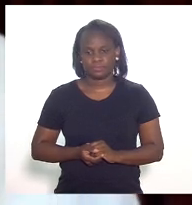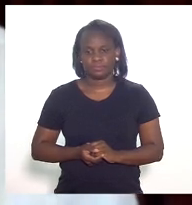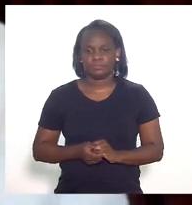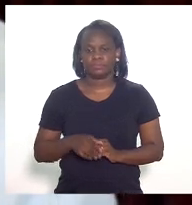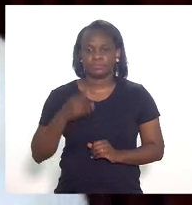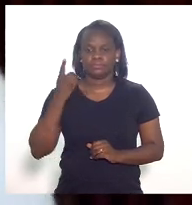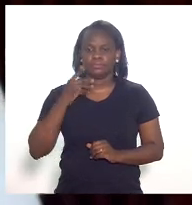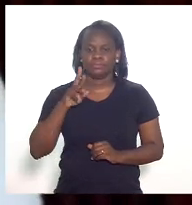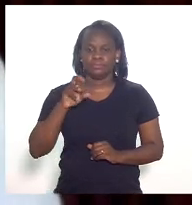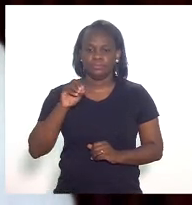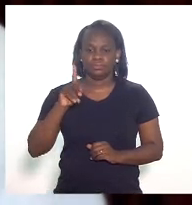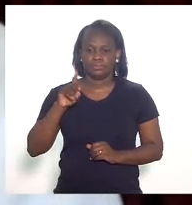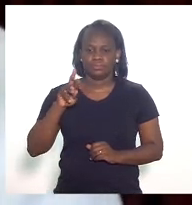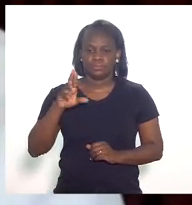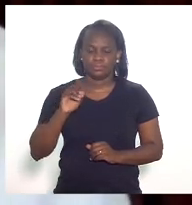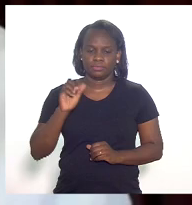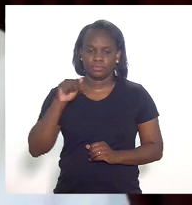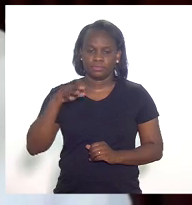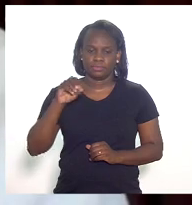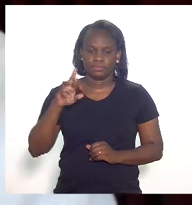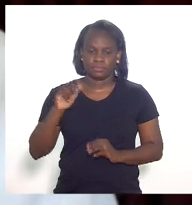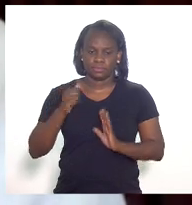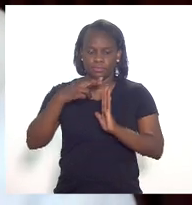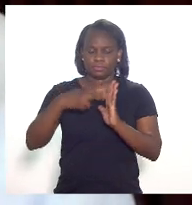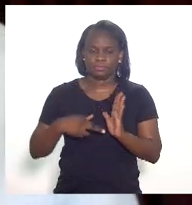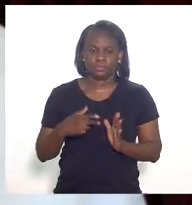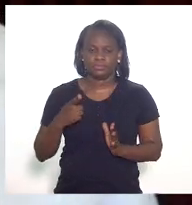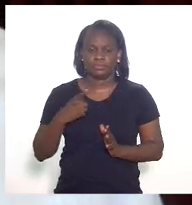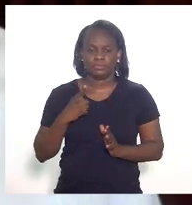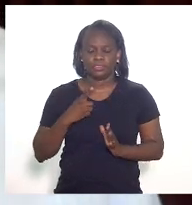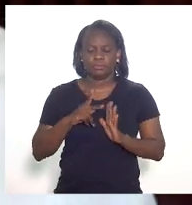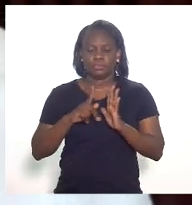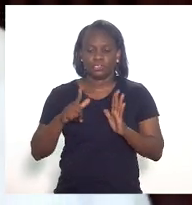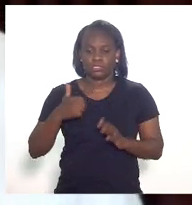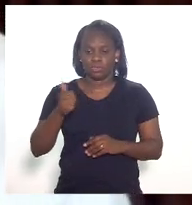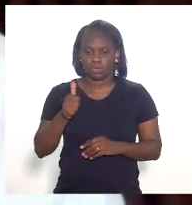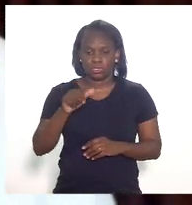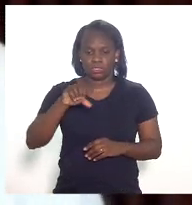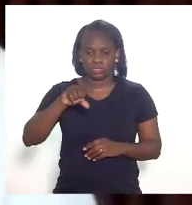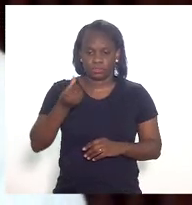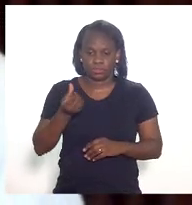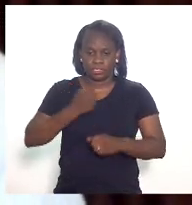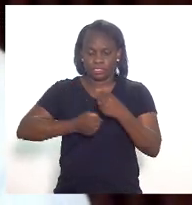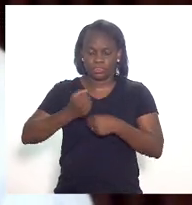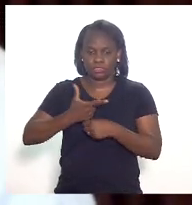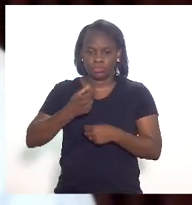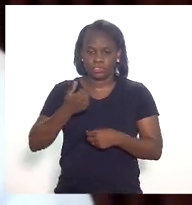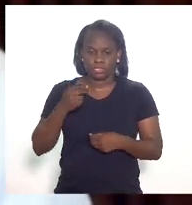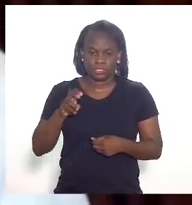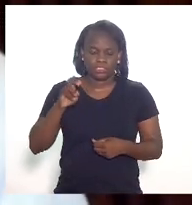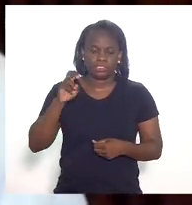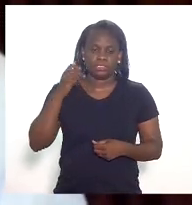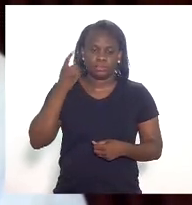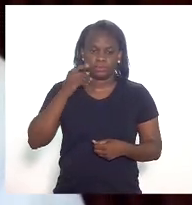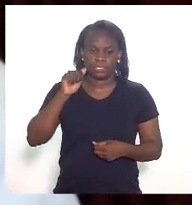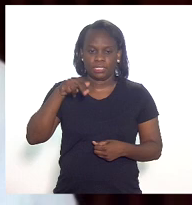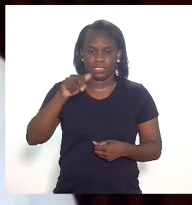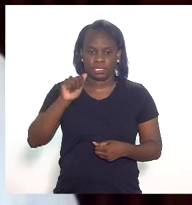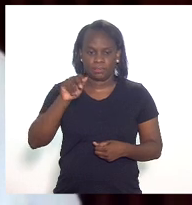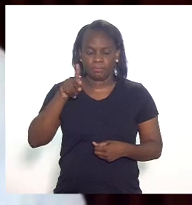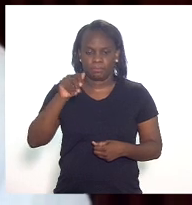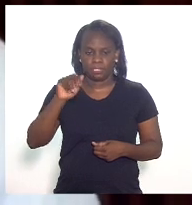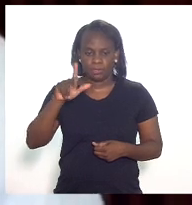Deputado Rodrigo Amorim, relator, mais dois aqui, pelo menos. Projeto de lei 1196-2015, de autoria do deputado Ana Paula